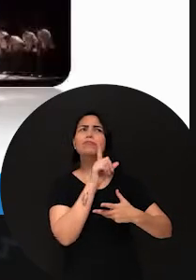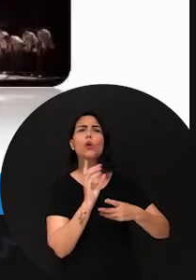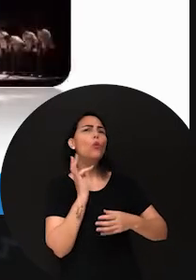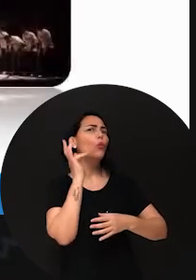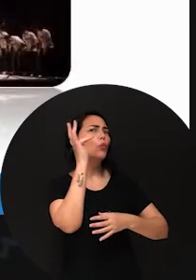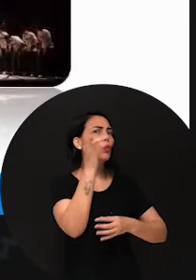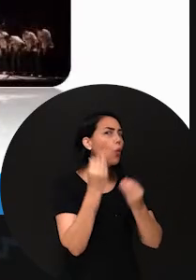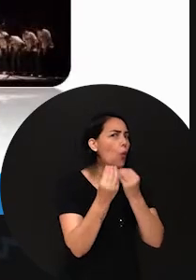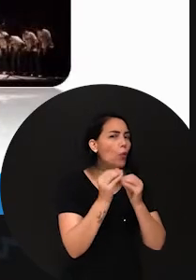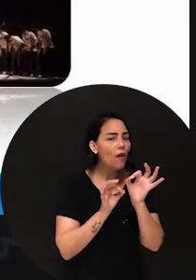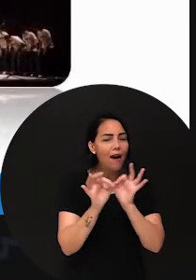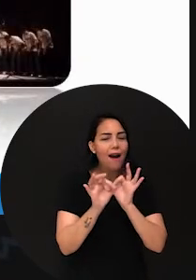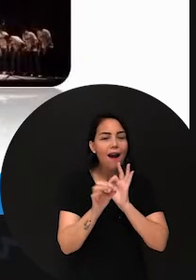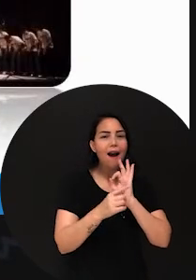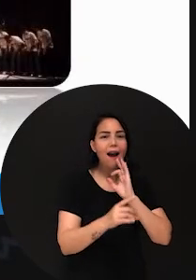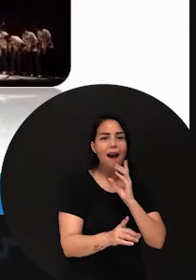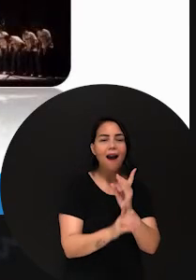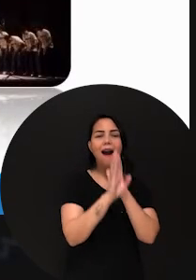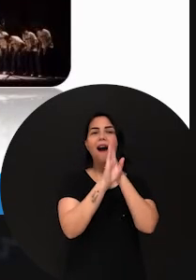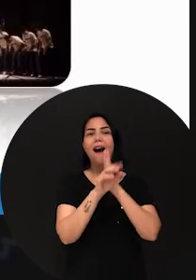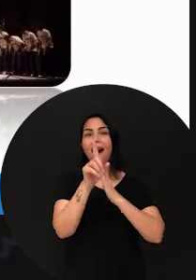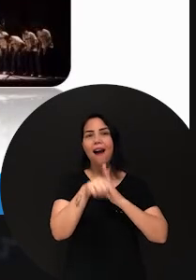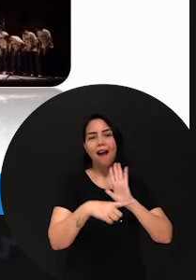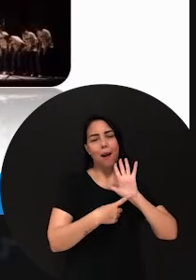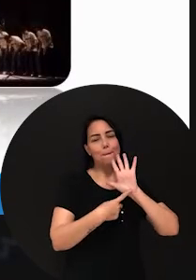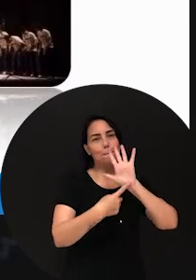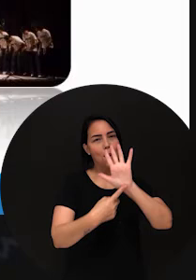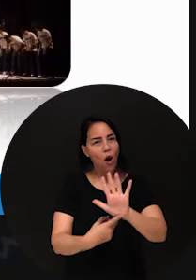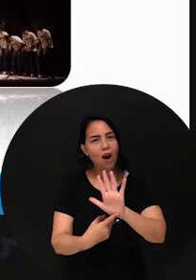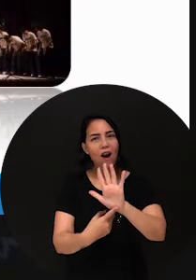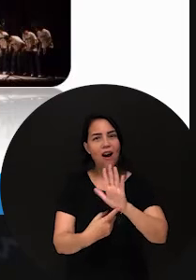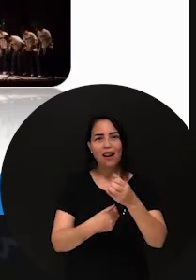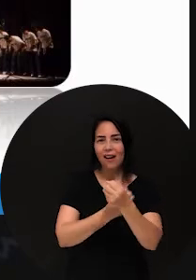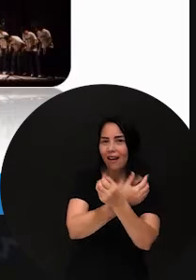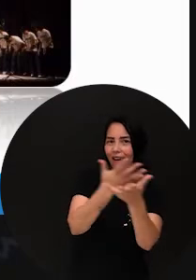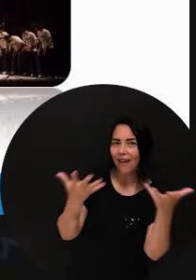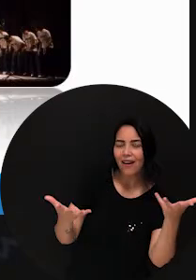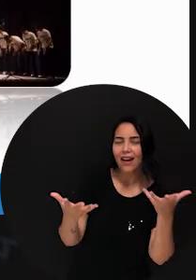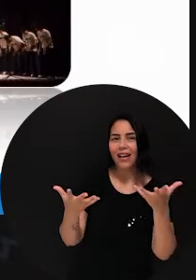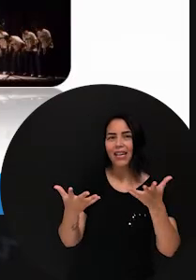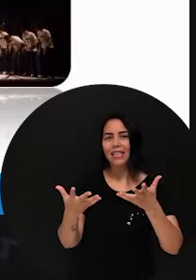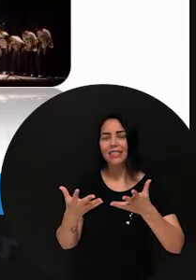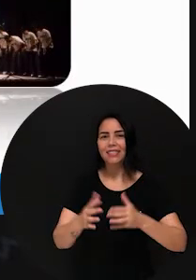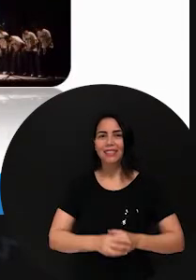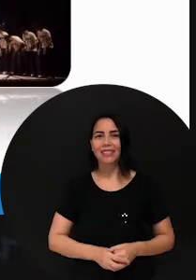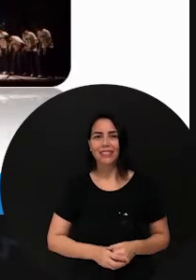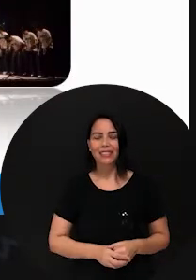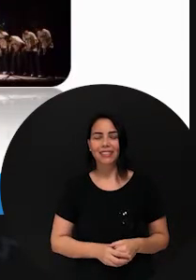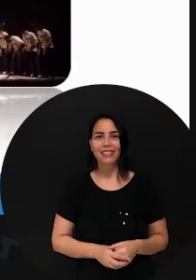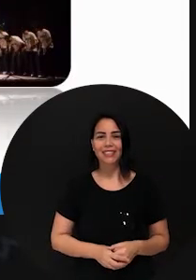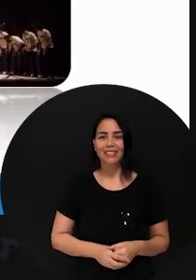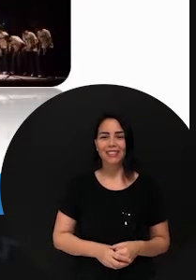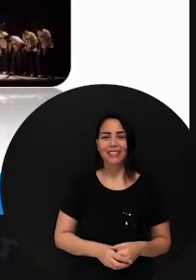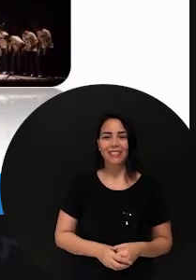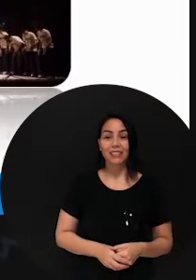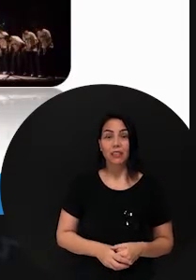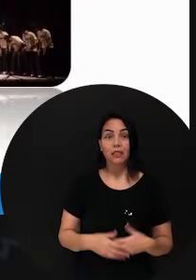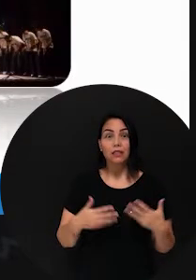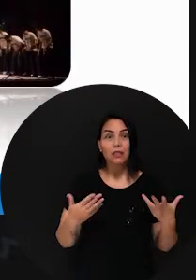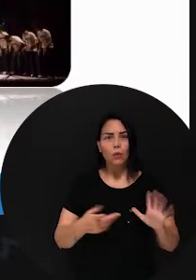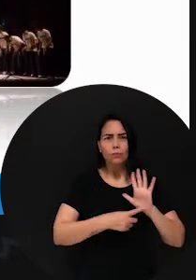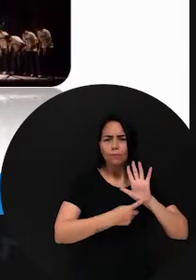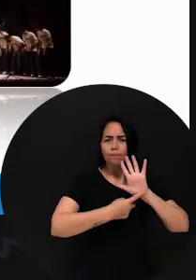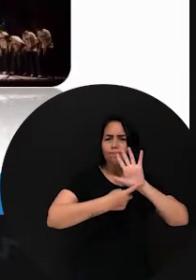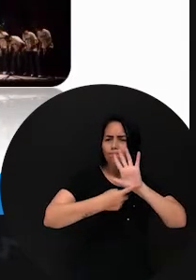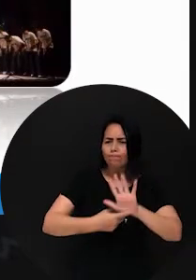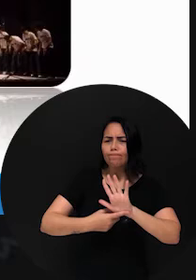que é a nossa mostra artística que também acontece, né? Então, a nossa mostra didática, desculpa, né, não artística, a nossa mostra